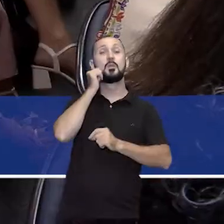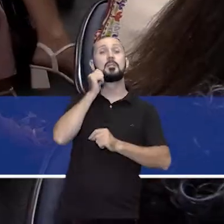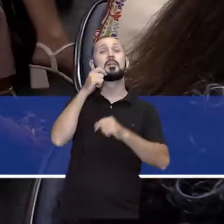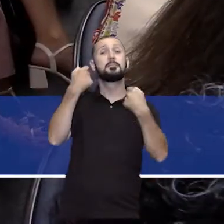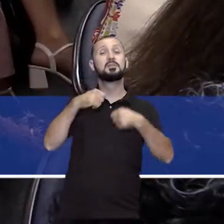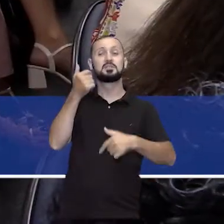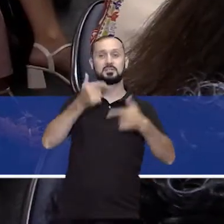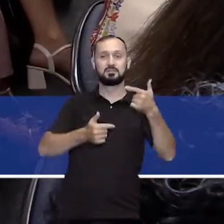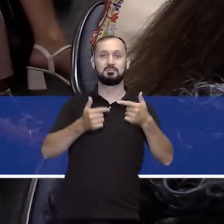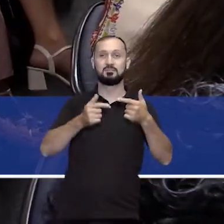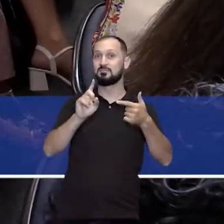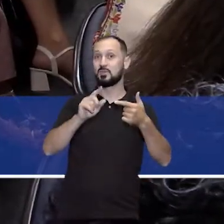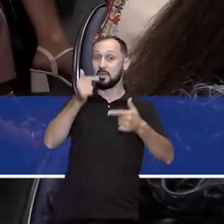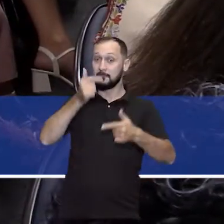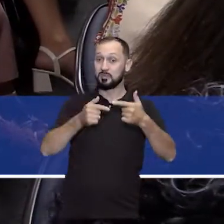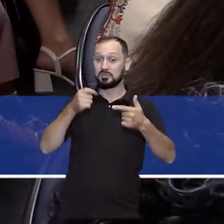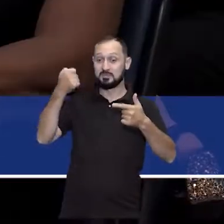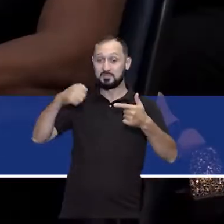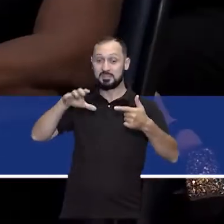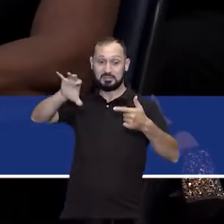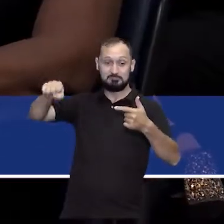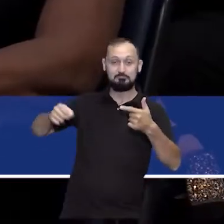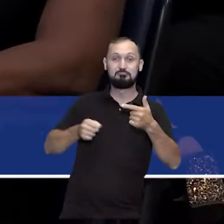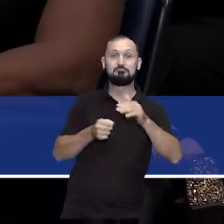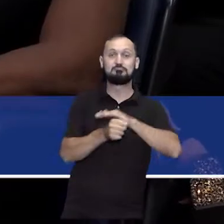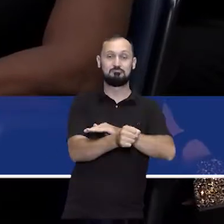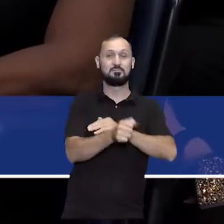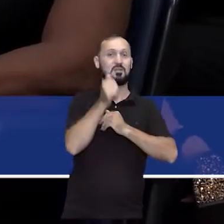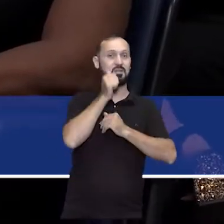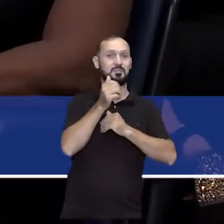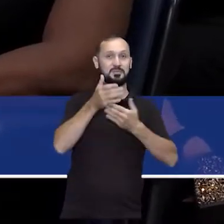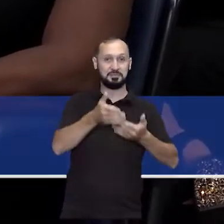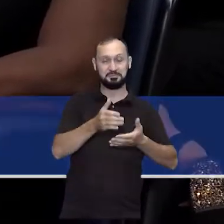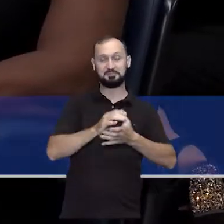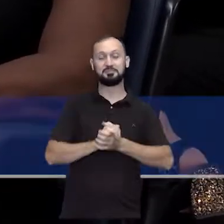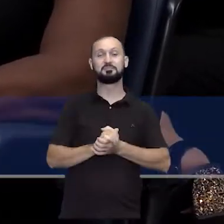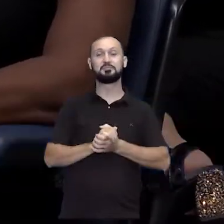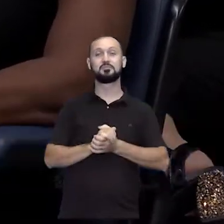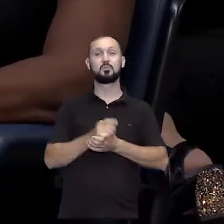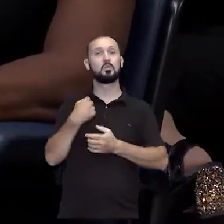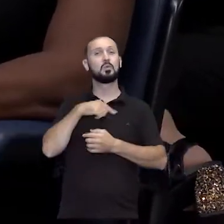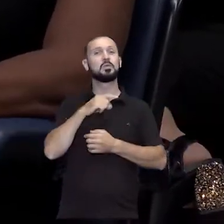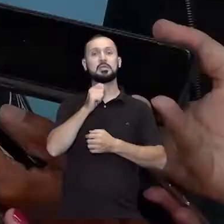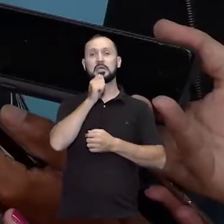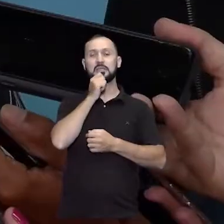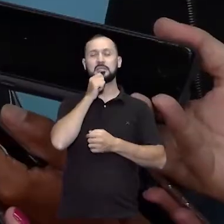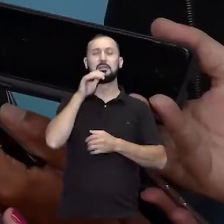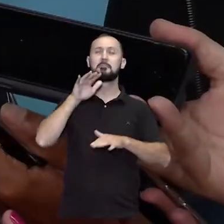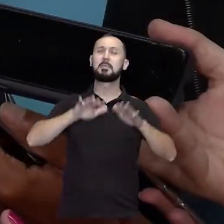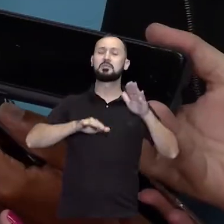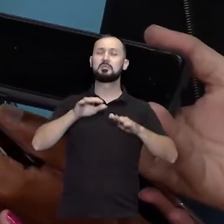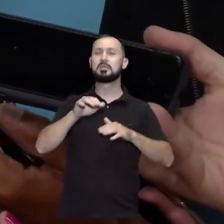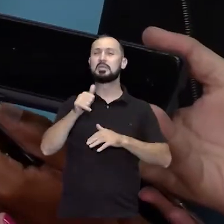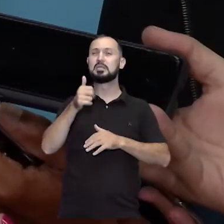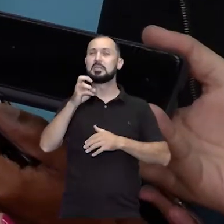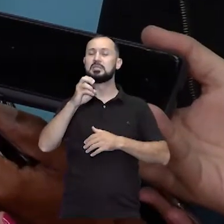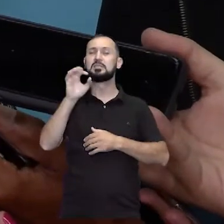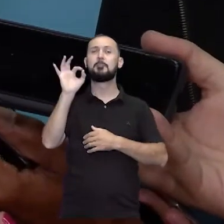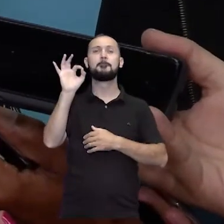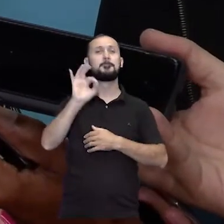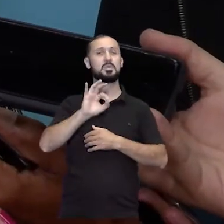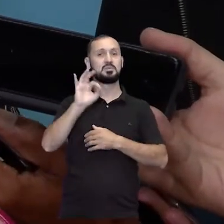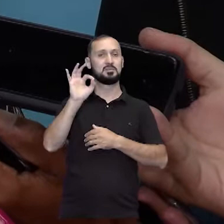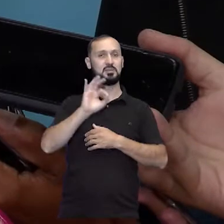que precisa da política, e sim a política que precisa da presença e do trabalho da mulher. Porque nós somos ainda uma média